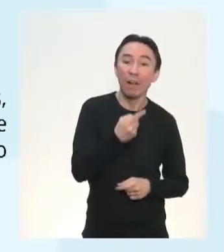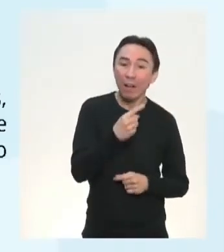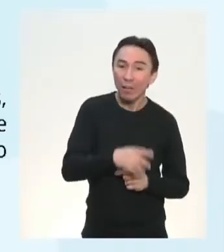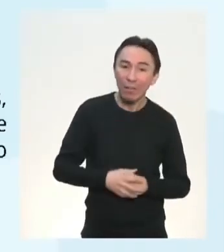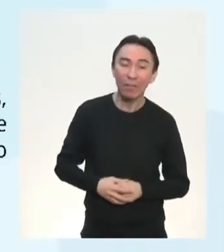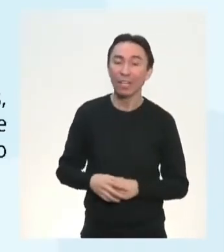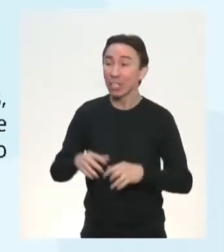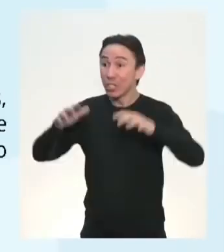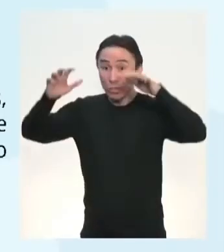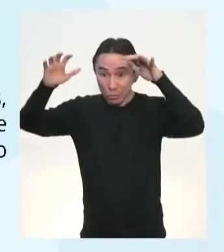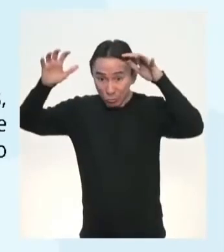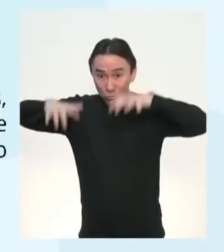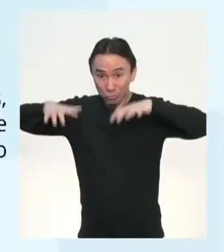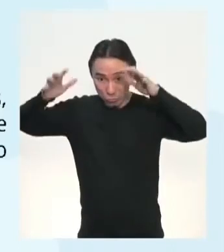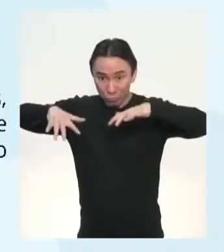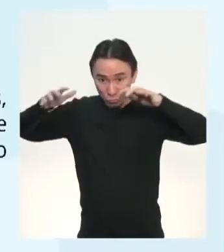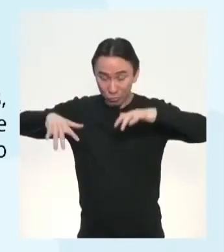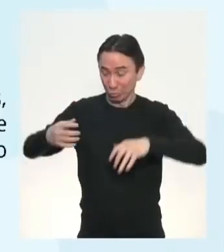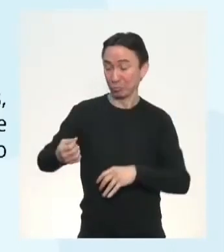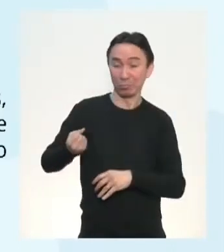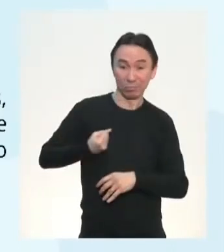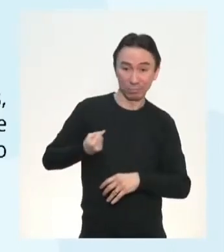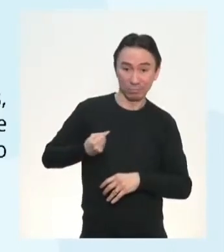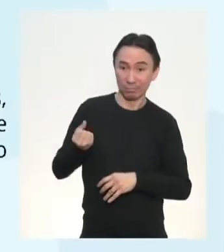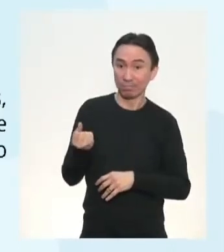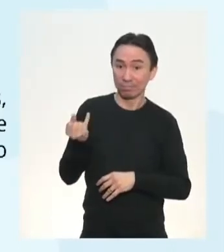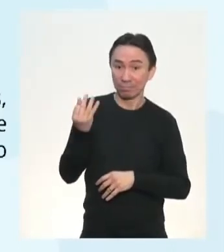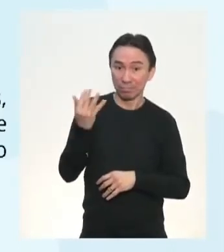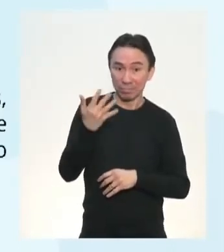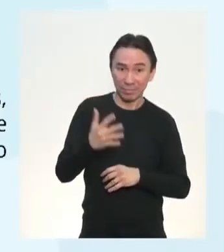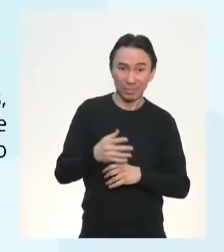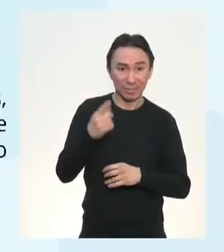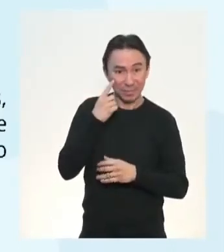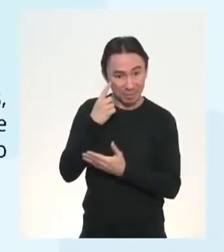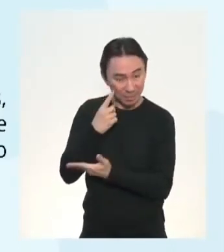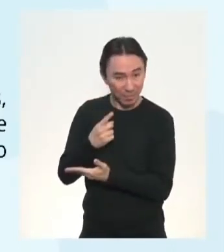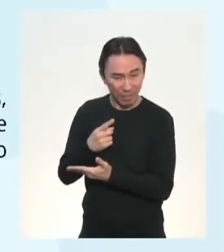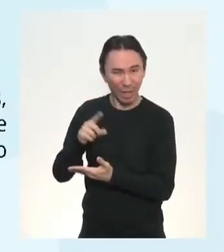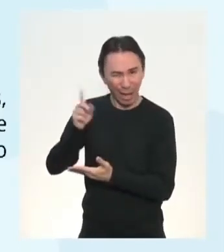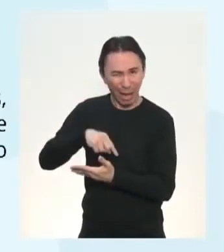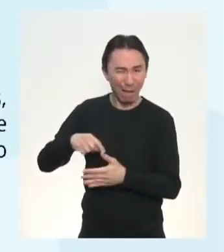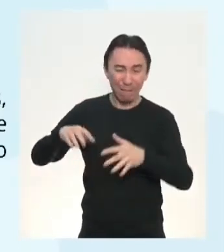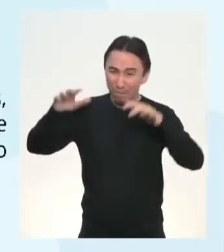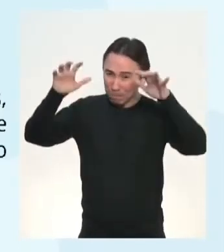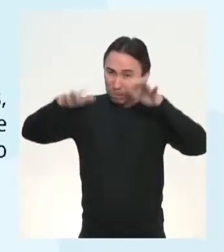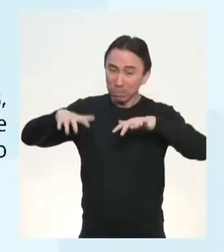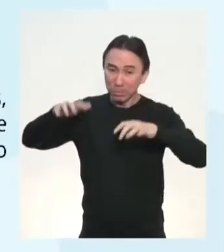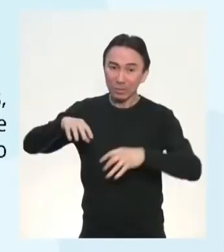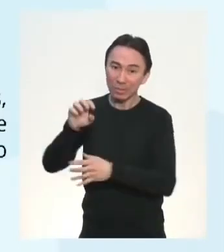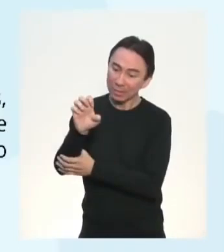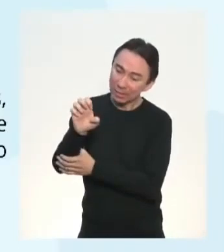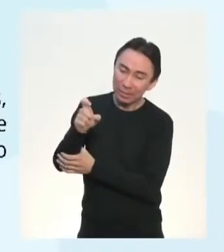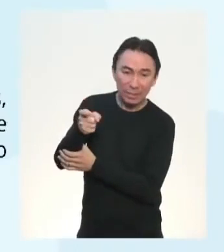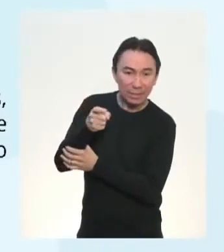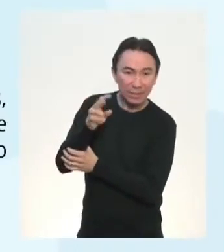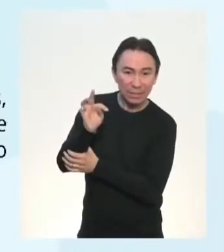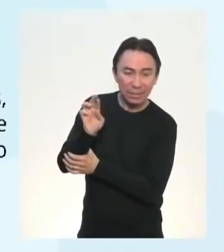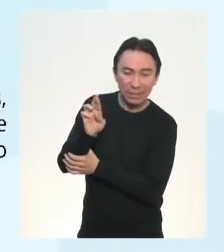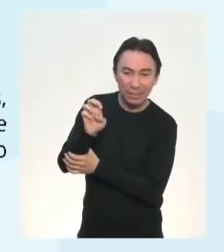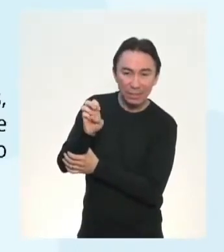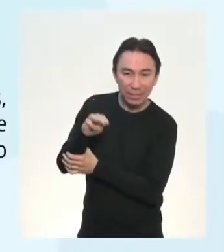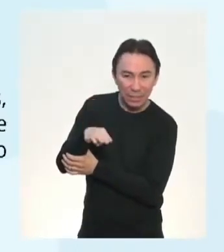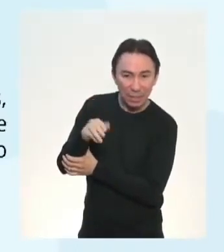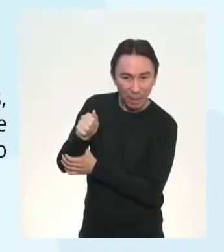das chuvas, que ele disse anteriormente, extrema. Por que extrema? Porque ele diz que são chuvas, ou melhor, a intensidade